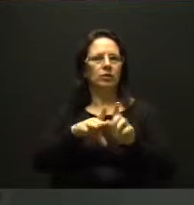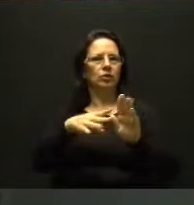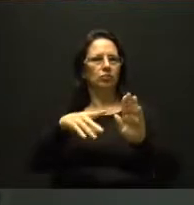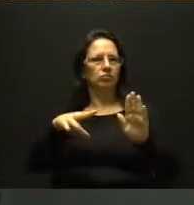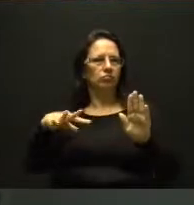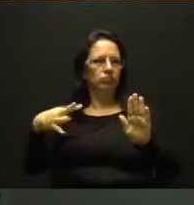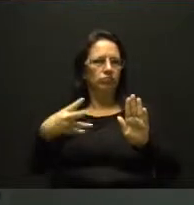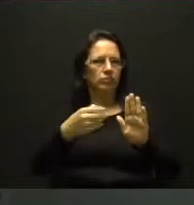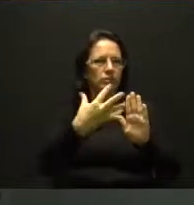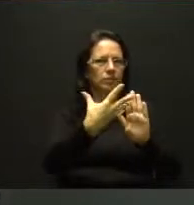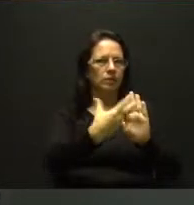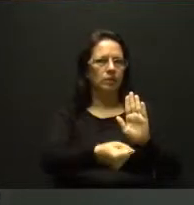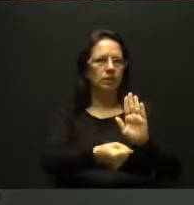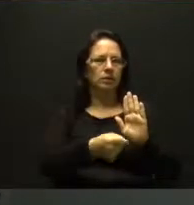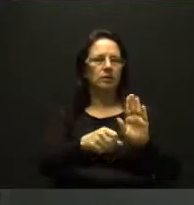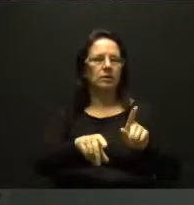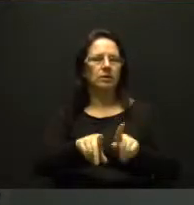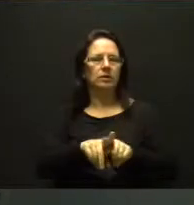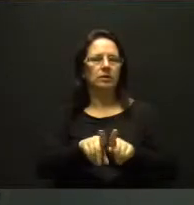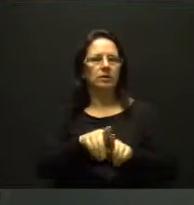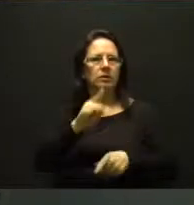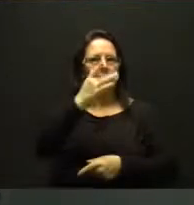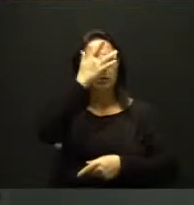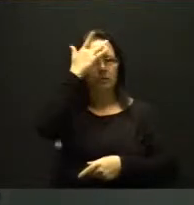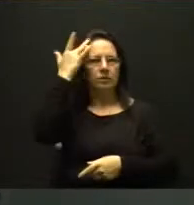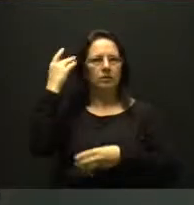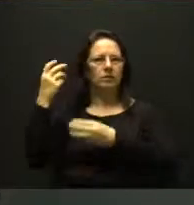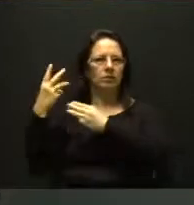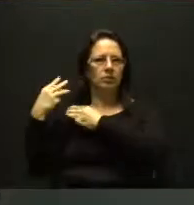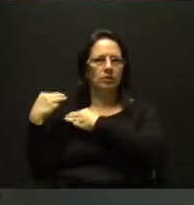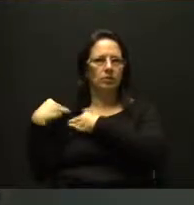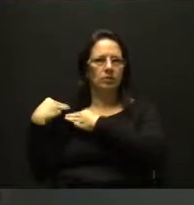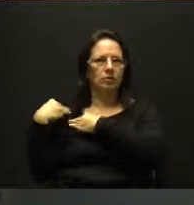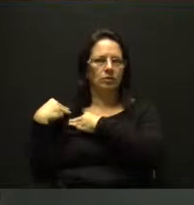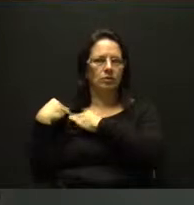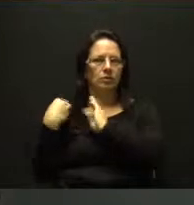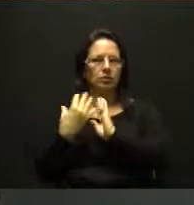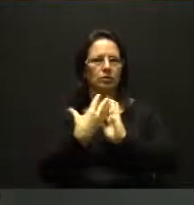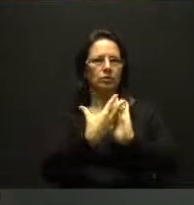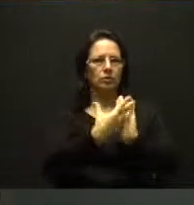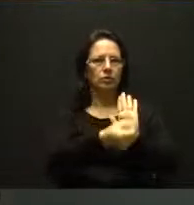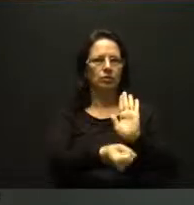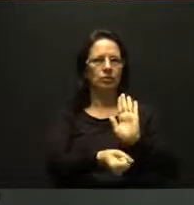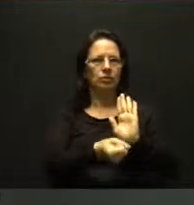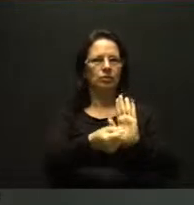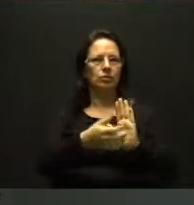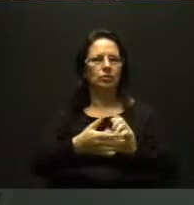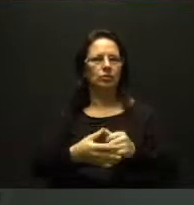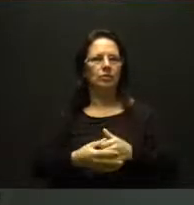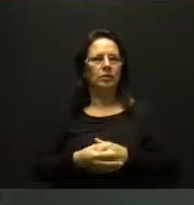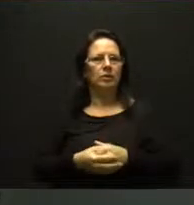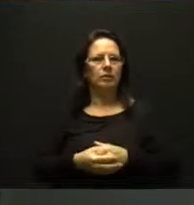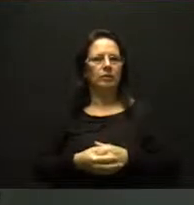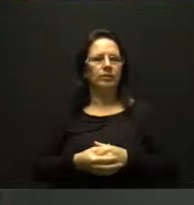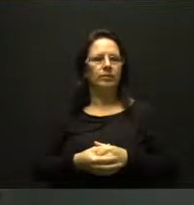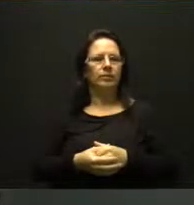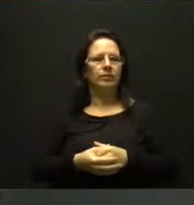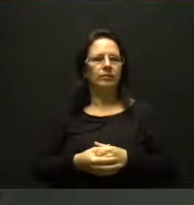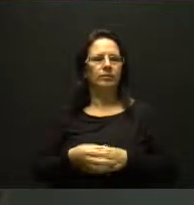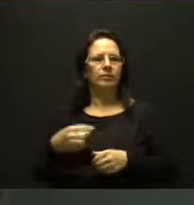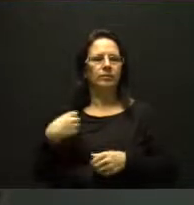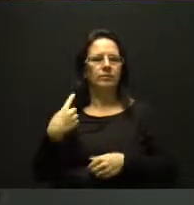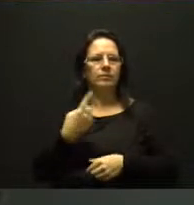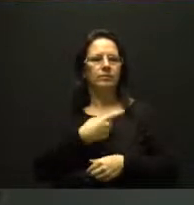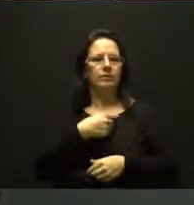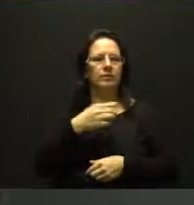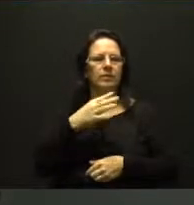qual quanto ao mérito o cabelo do plenário decidir a conveniência oportunidade e sua aprovação salvo melhor juízo